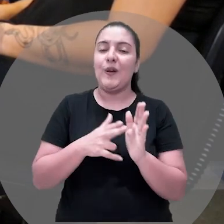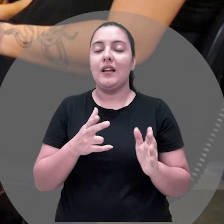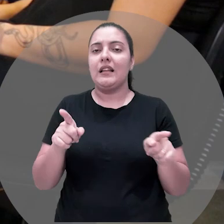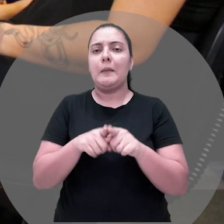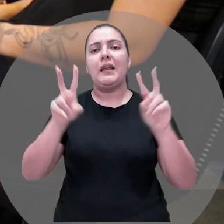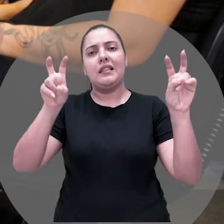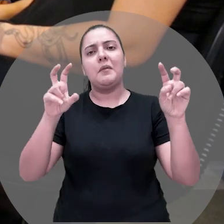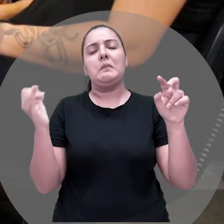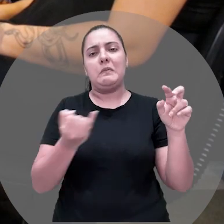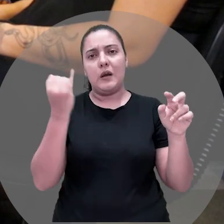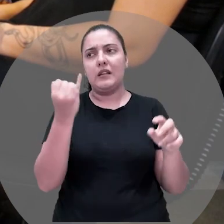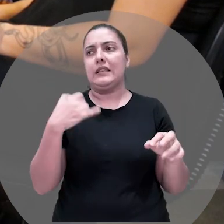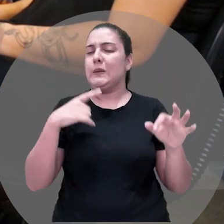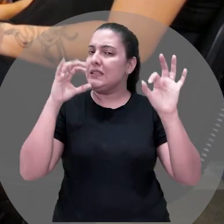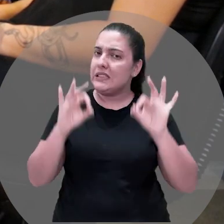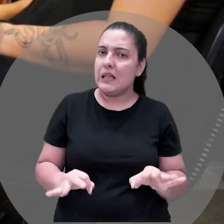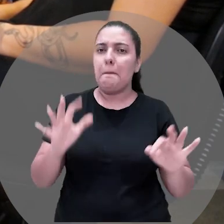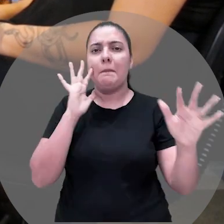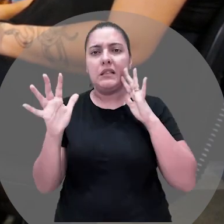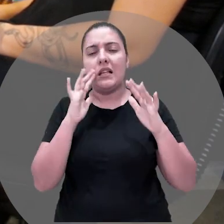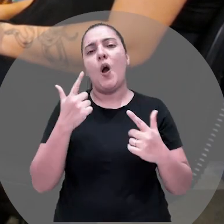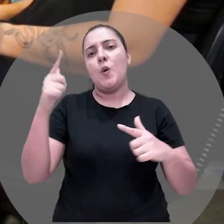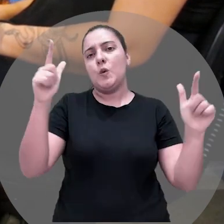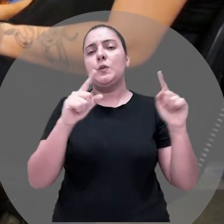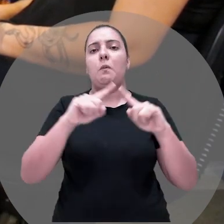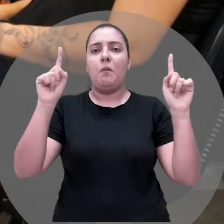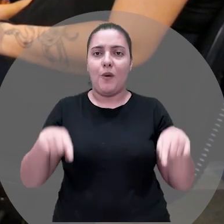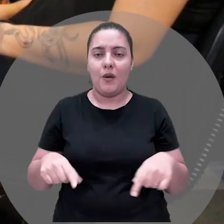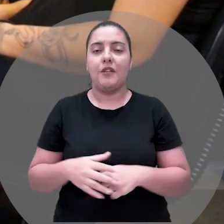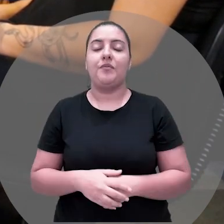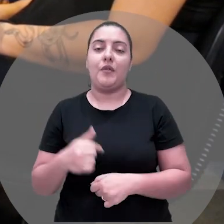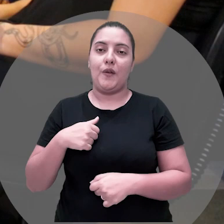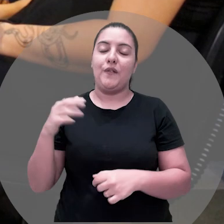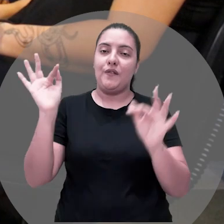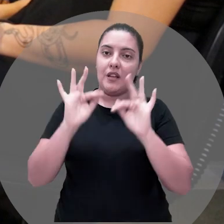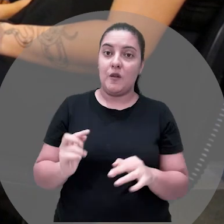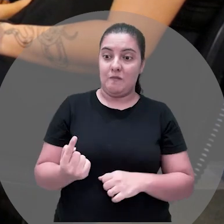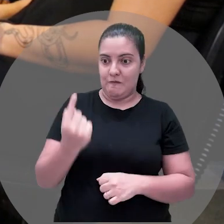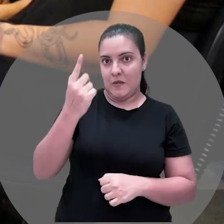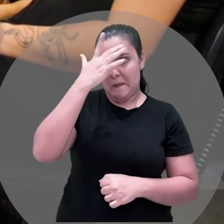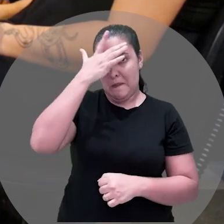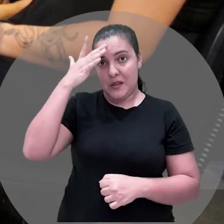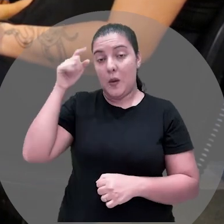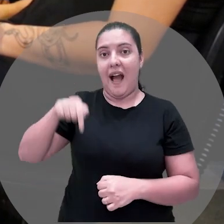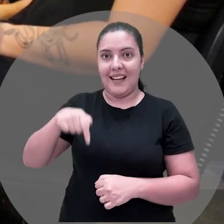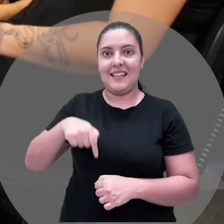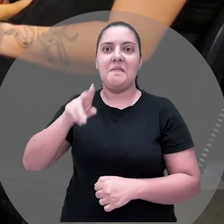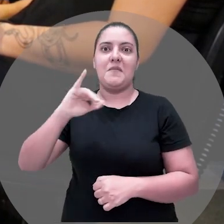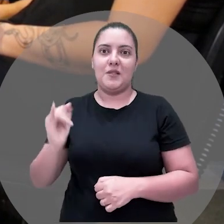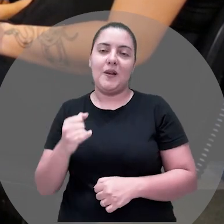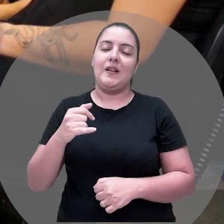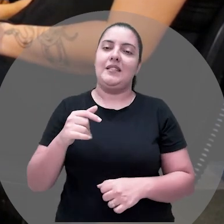também outros projetos fica feliz de ter uma pessoa né Território que trabalha nessa perspectiva